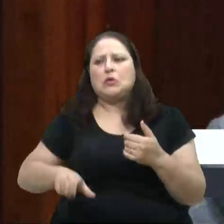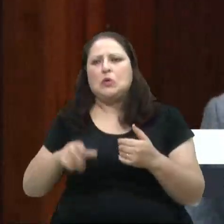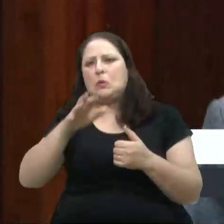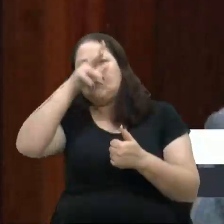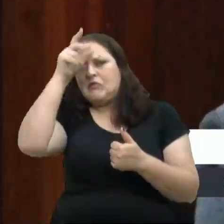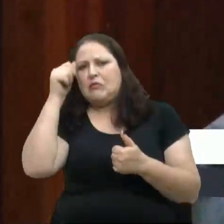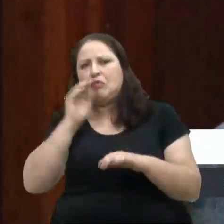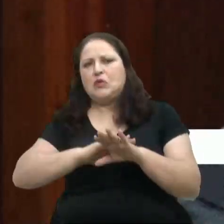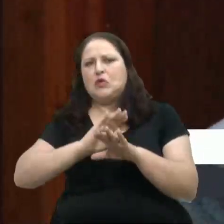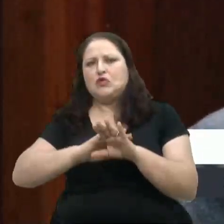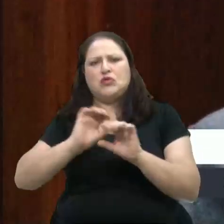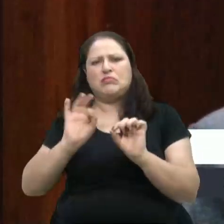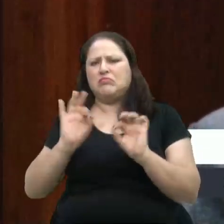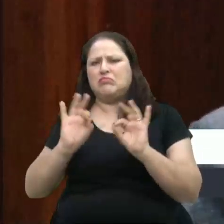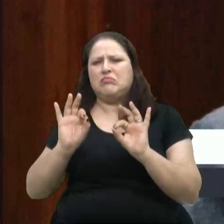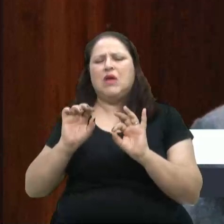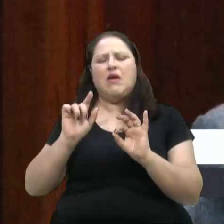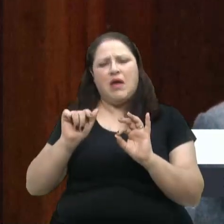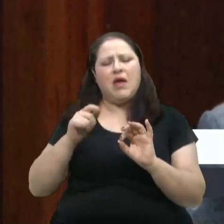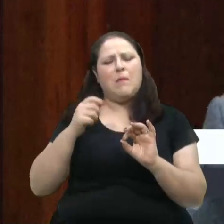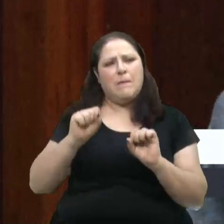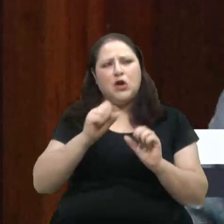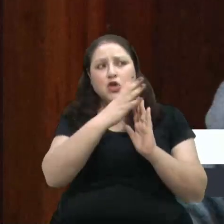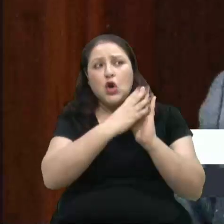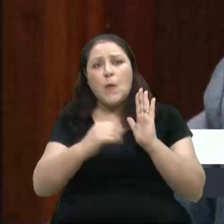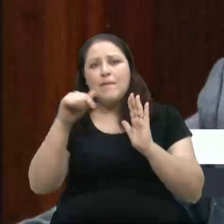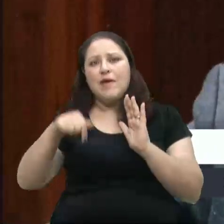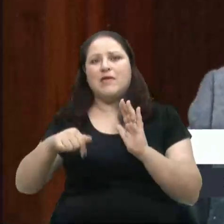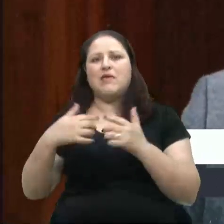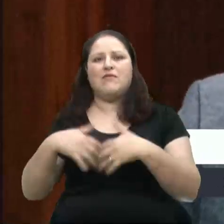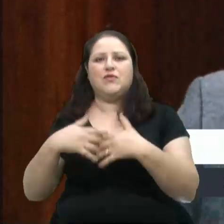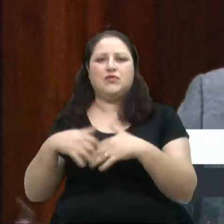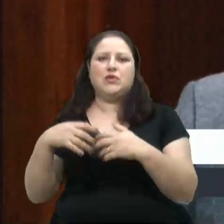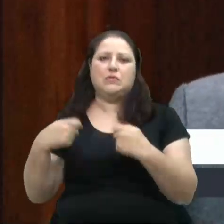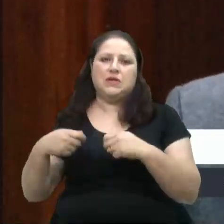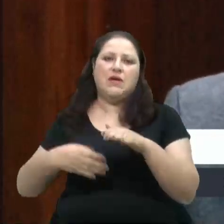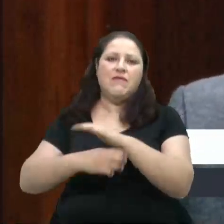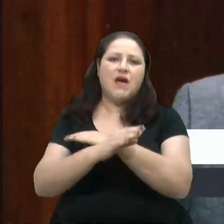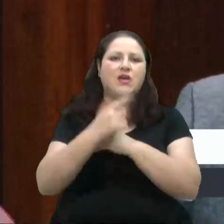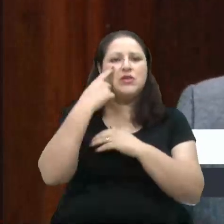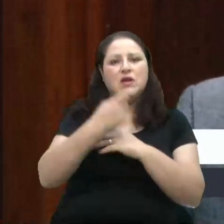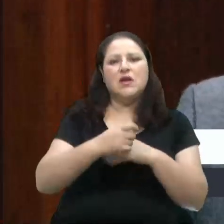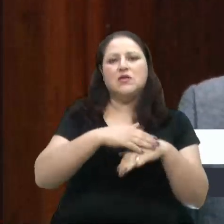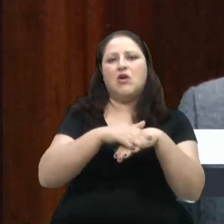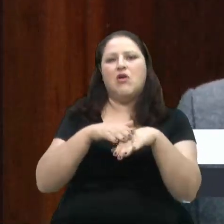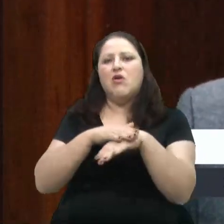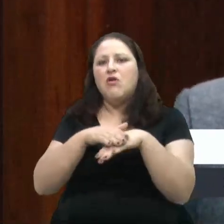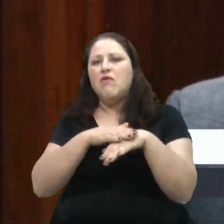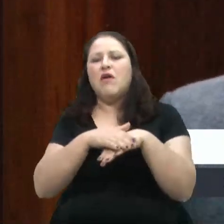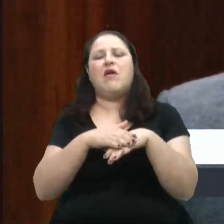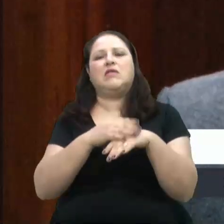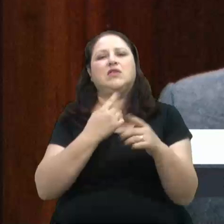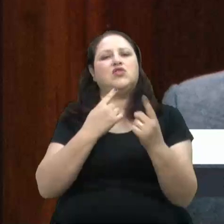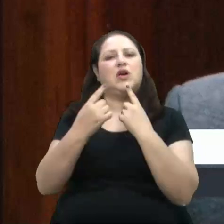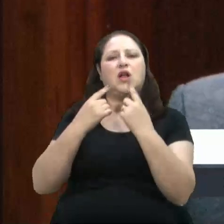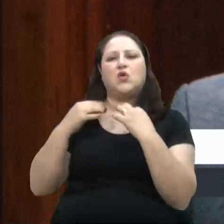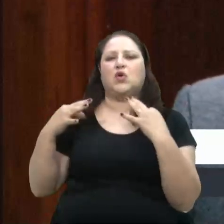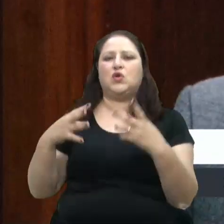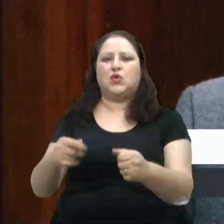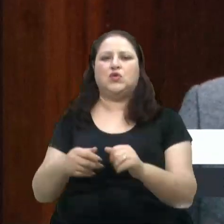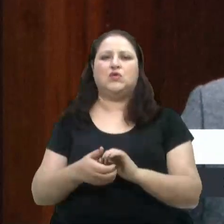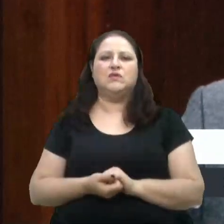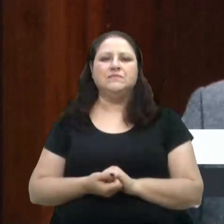ideologia a gente traz aqui pode funcionar aqui E para isso a gente tem que se deslocar tem que se interessar tem que conversar tem que dialogar com todos